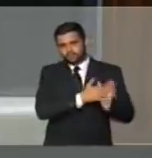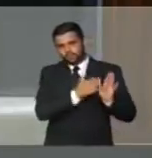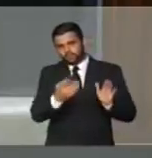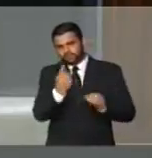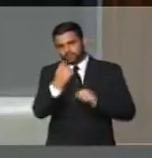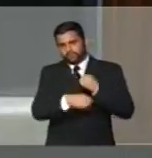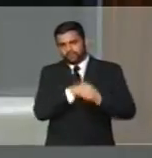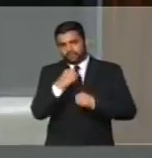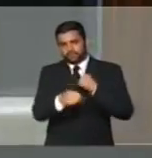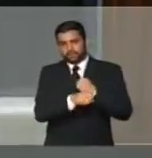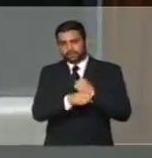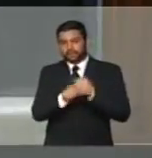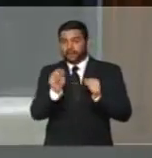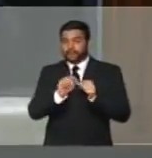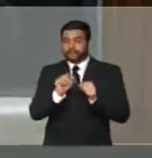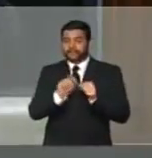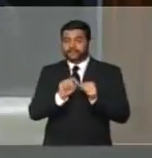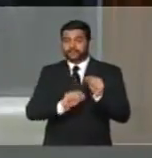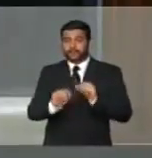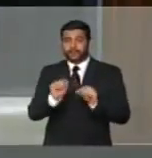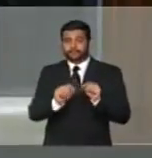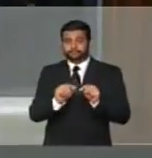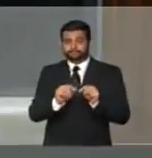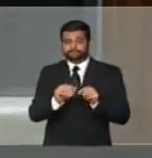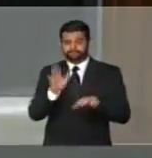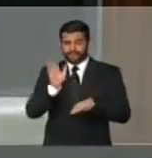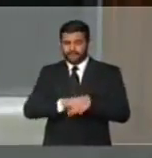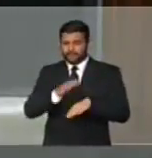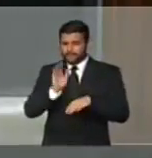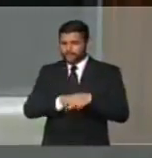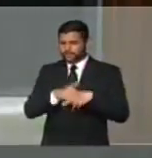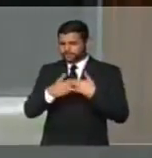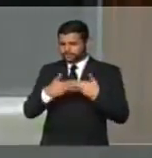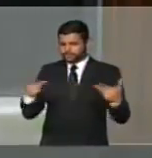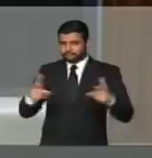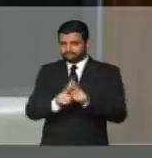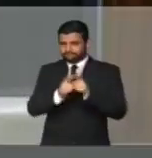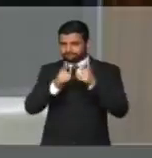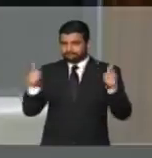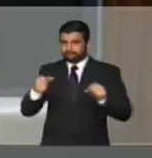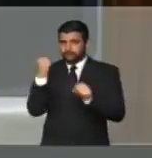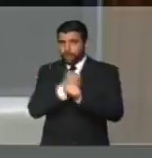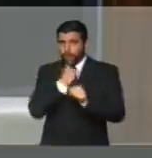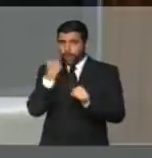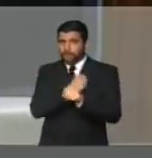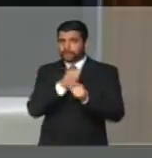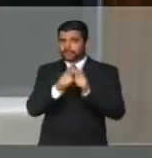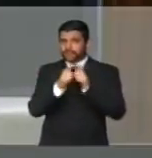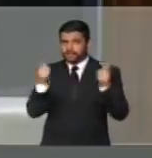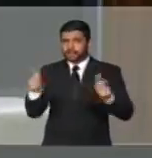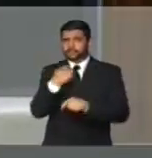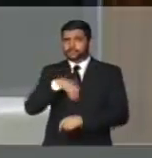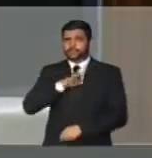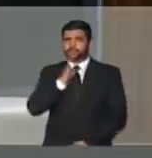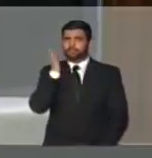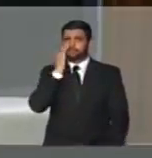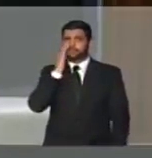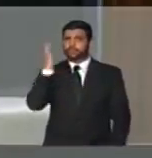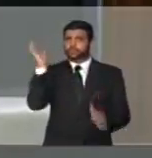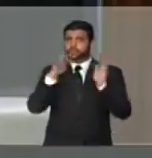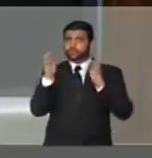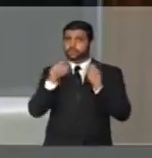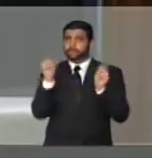ano, dava para fazer muitas coisas grandes, sabendo que as chuvas